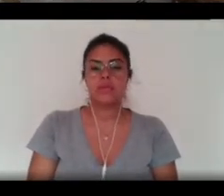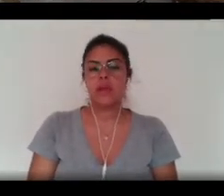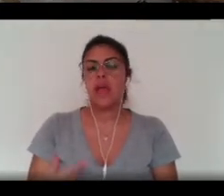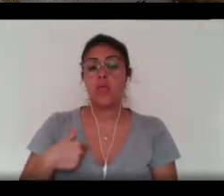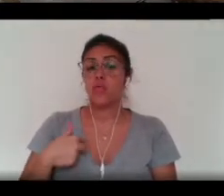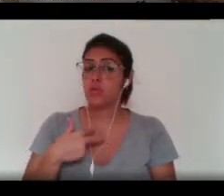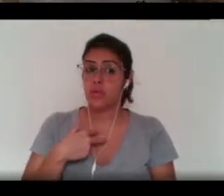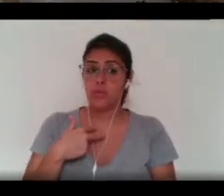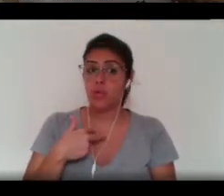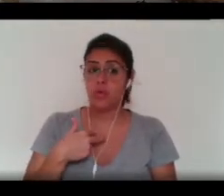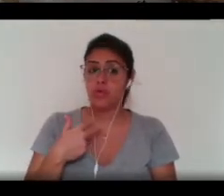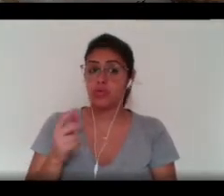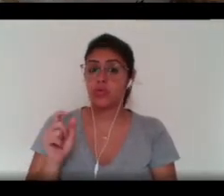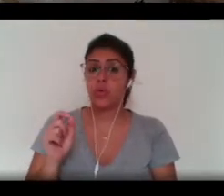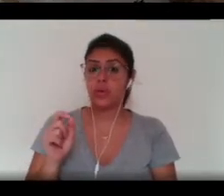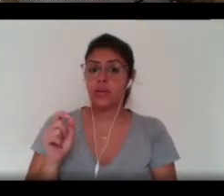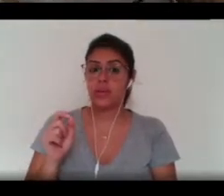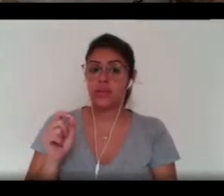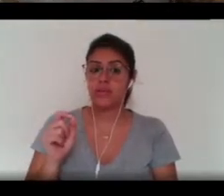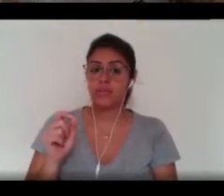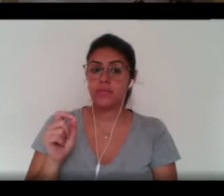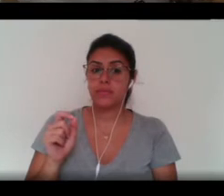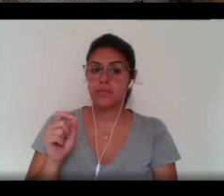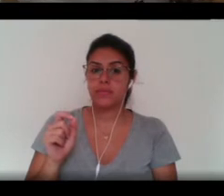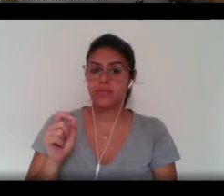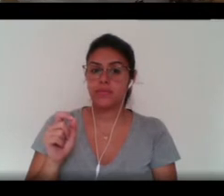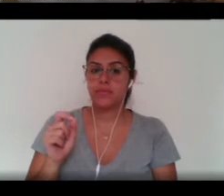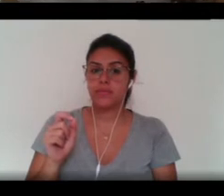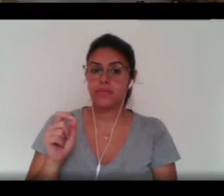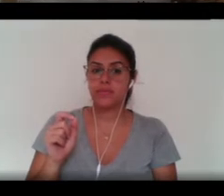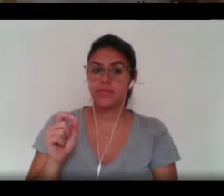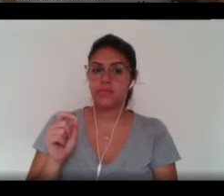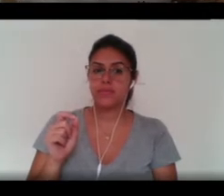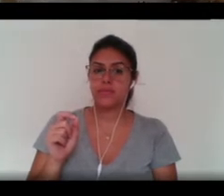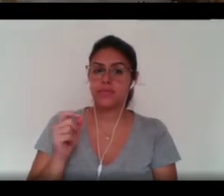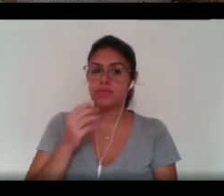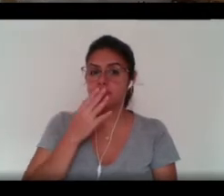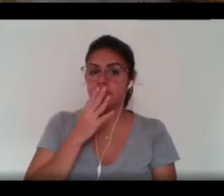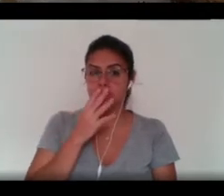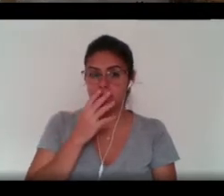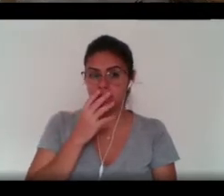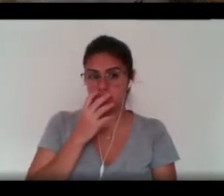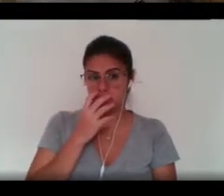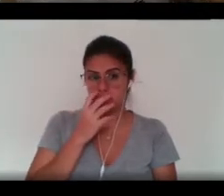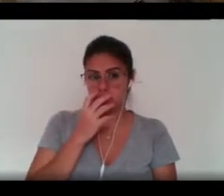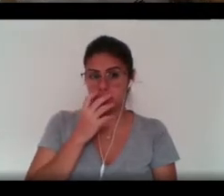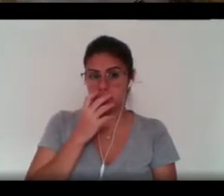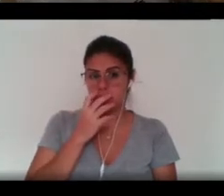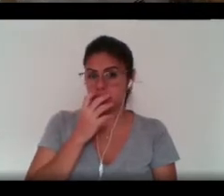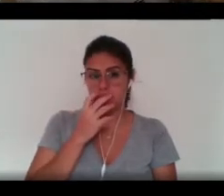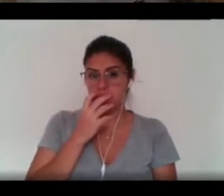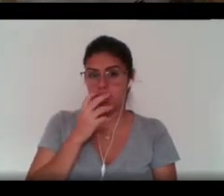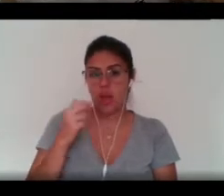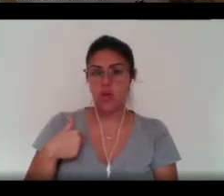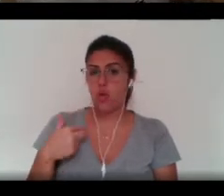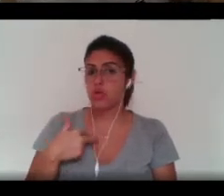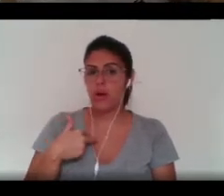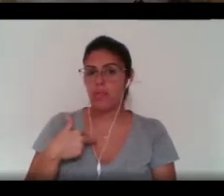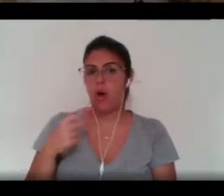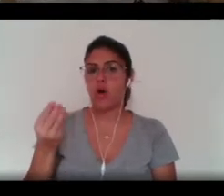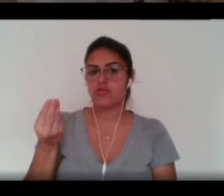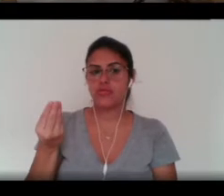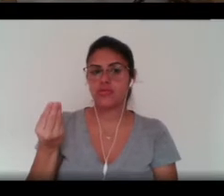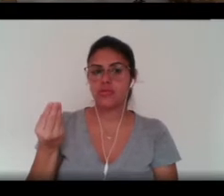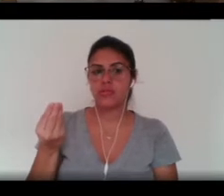2, 3, 4 segundos. Eu não posso marcar o que não é o sistema